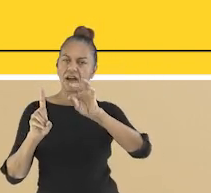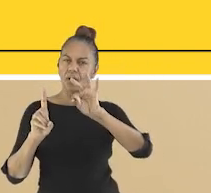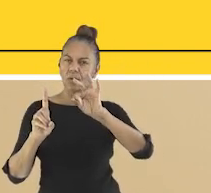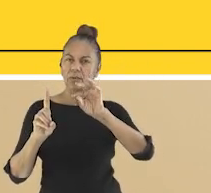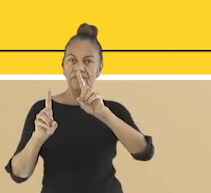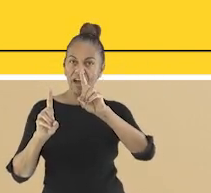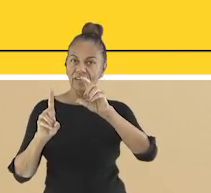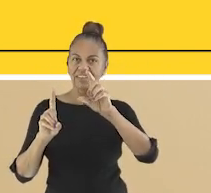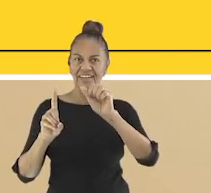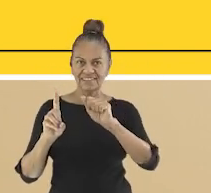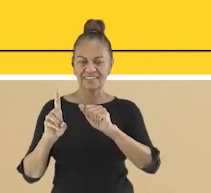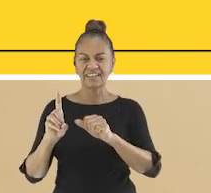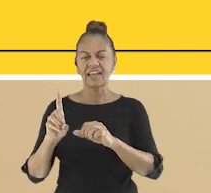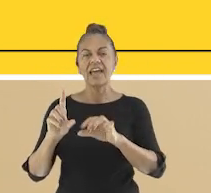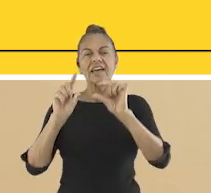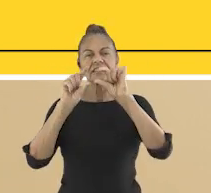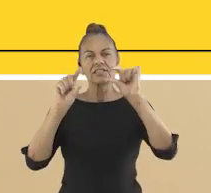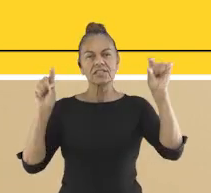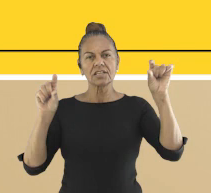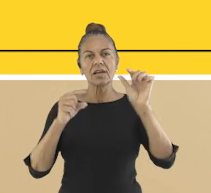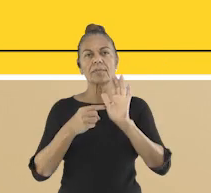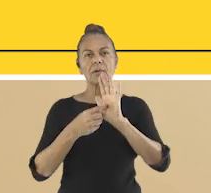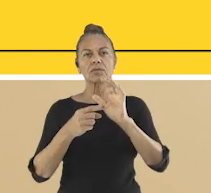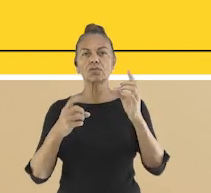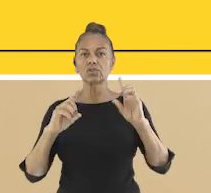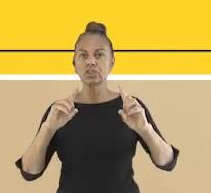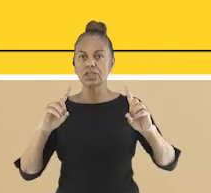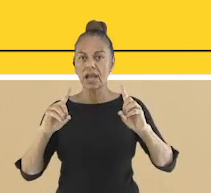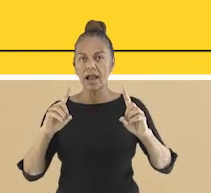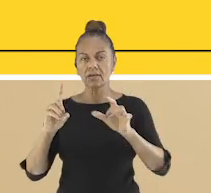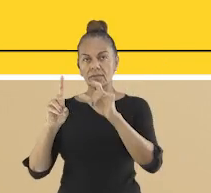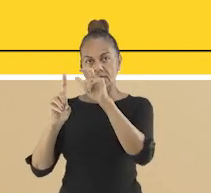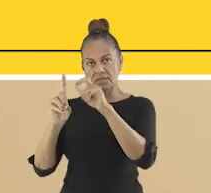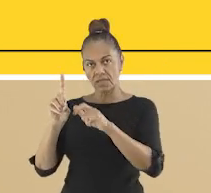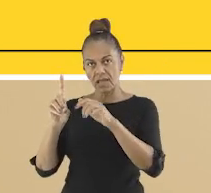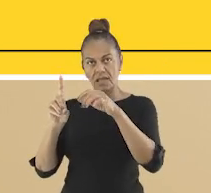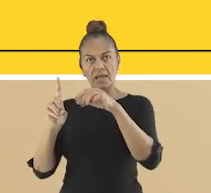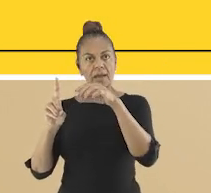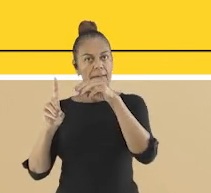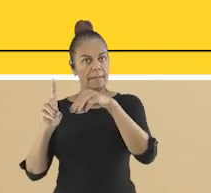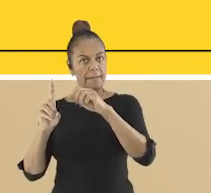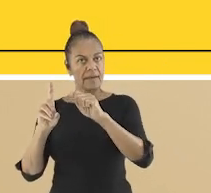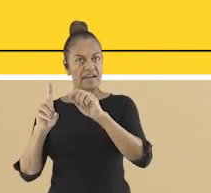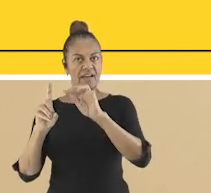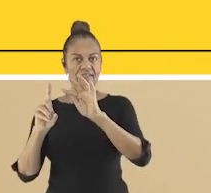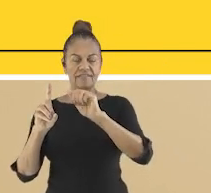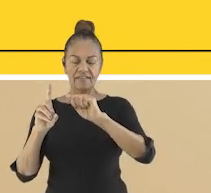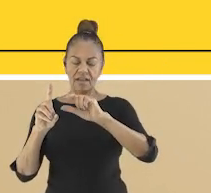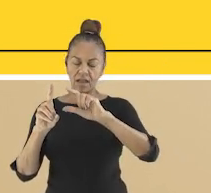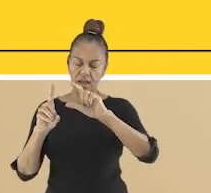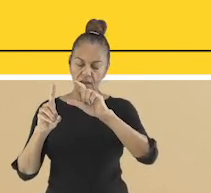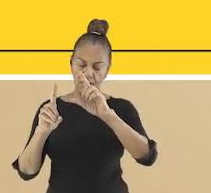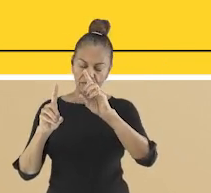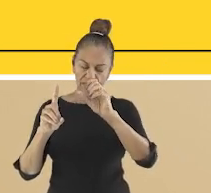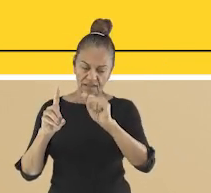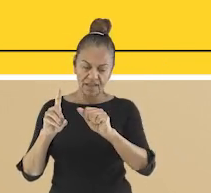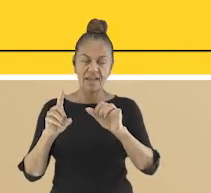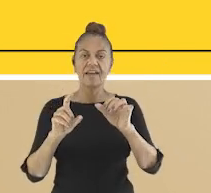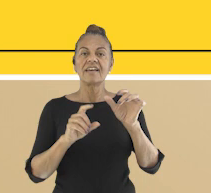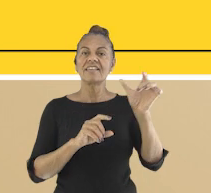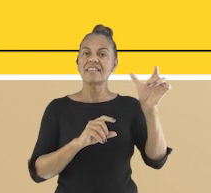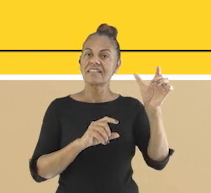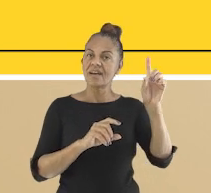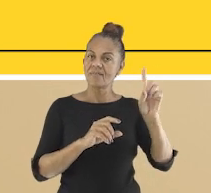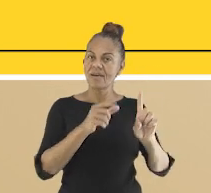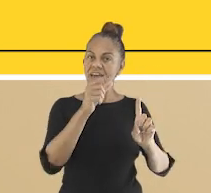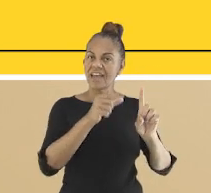da personagem Mafalda, criada pelo autor argentino Quino. Essa tirinha retrata uma conversa entre os